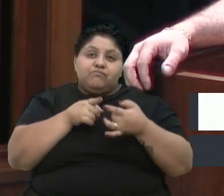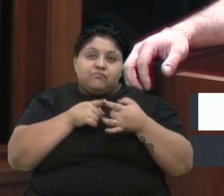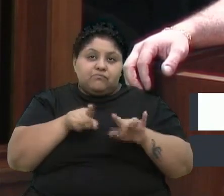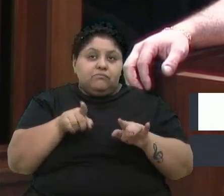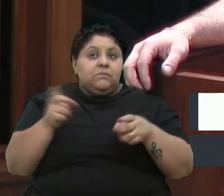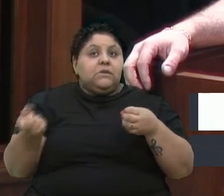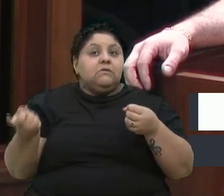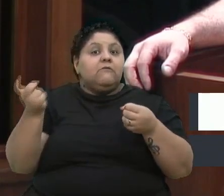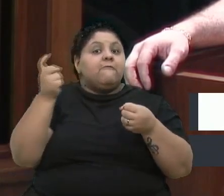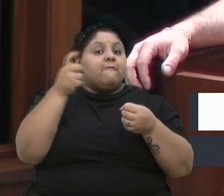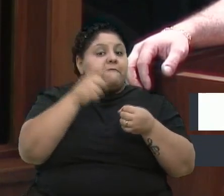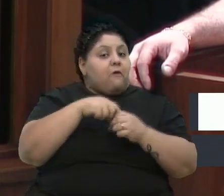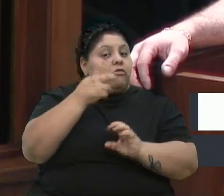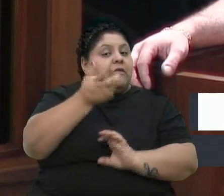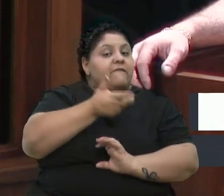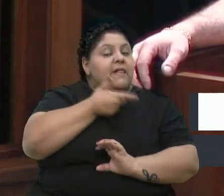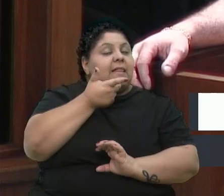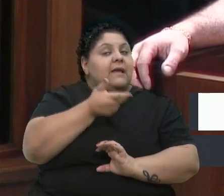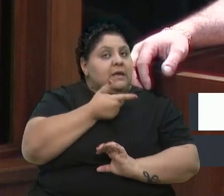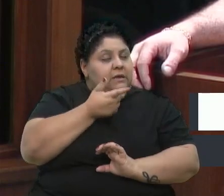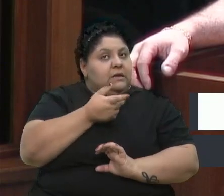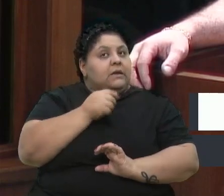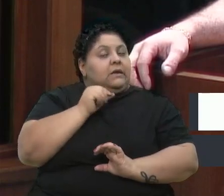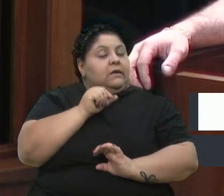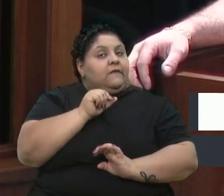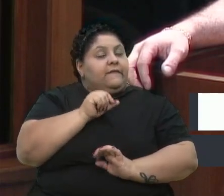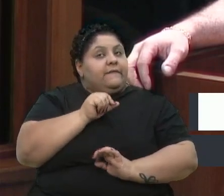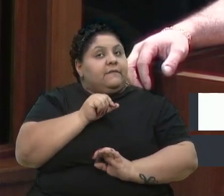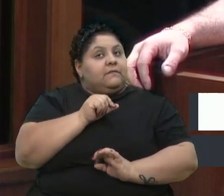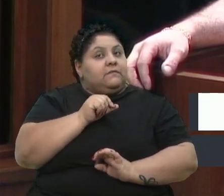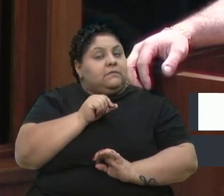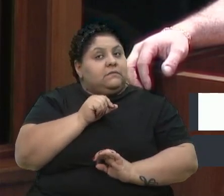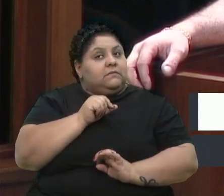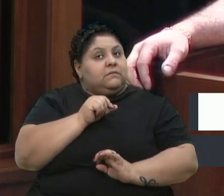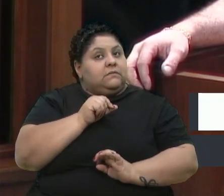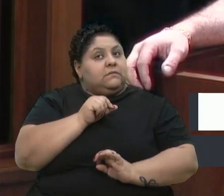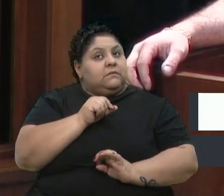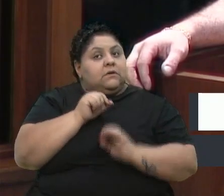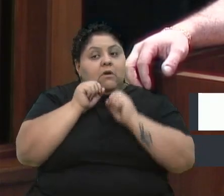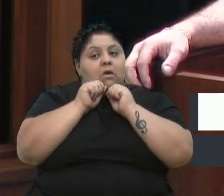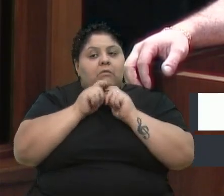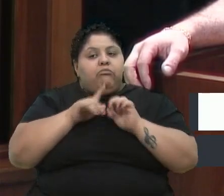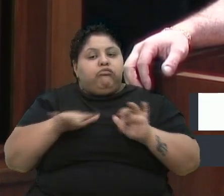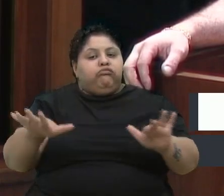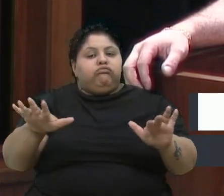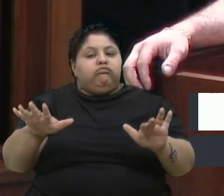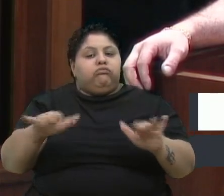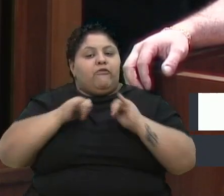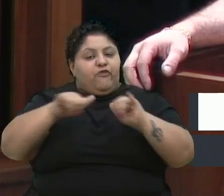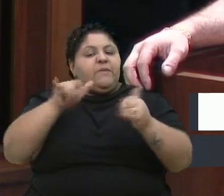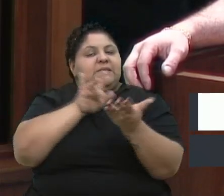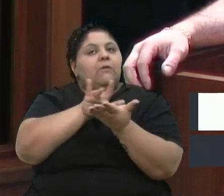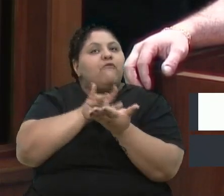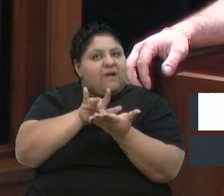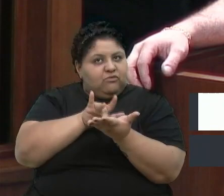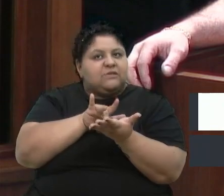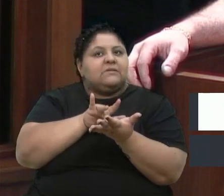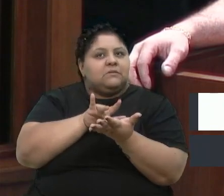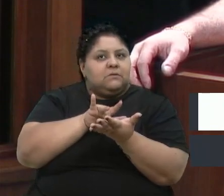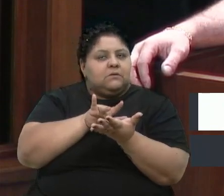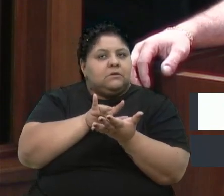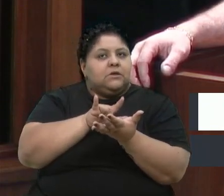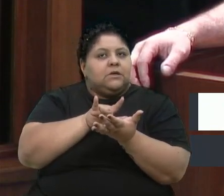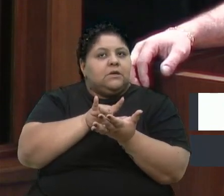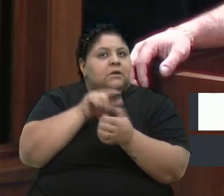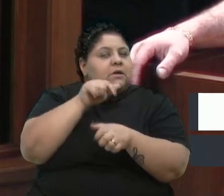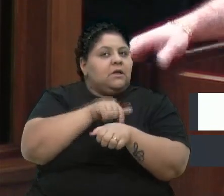volto a ressaltar, para quem espalha fake news por aí, que em nenhum momento